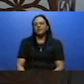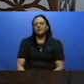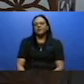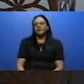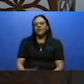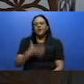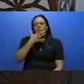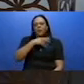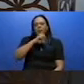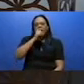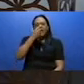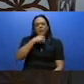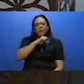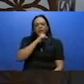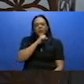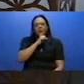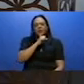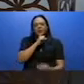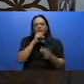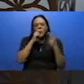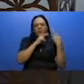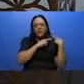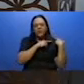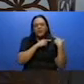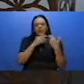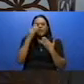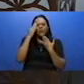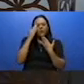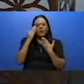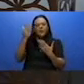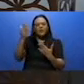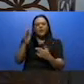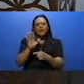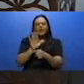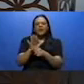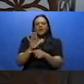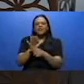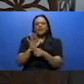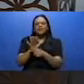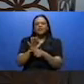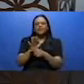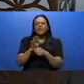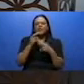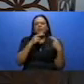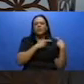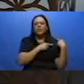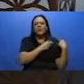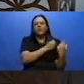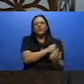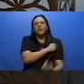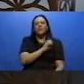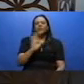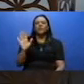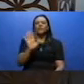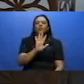responsáveis, muito obrigada pela colaboração, pela responsabilidade que estão tendo com os nossos alunos. E até a próxima. Um beijo.